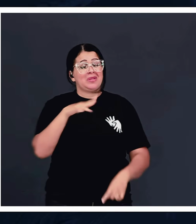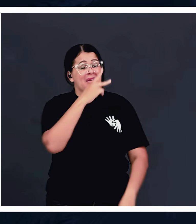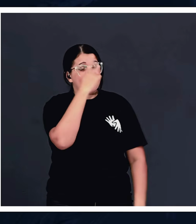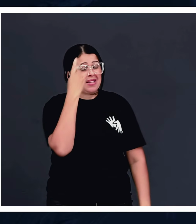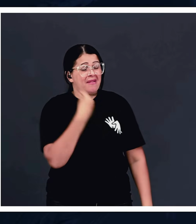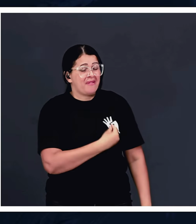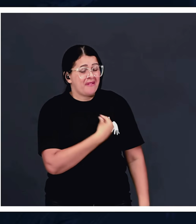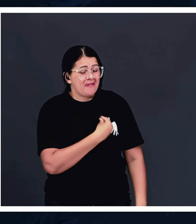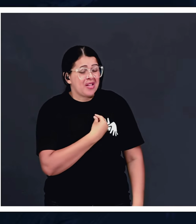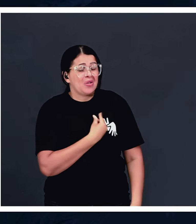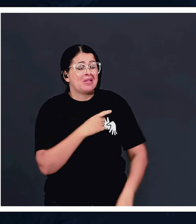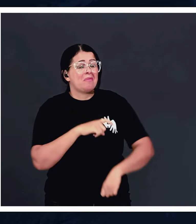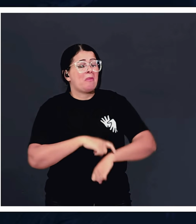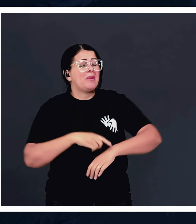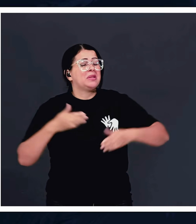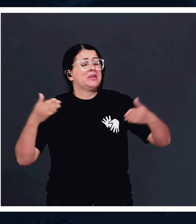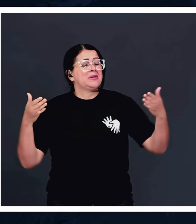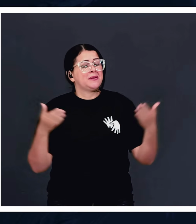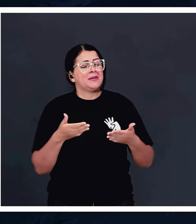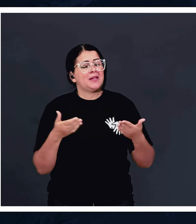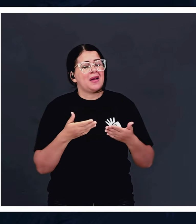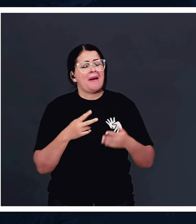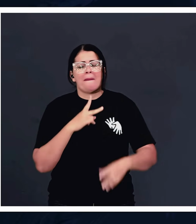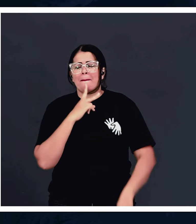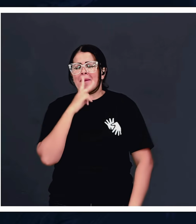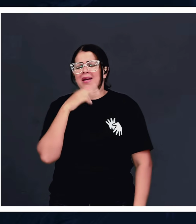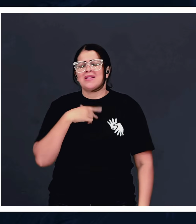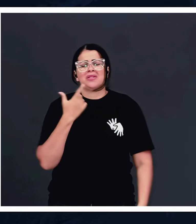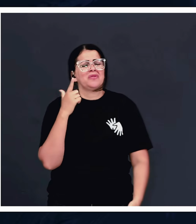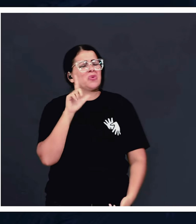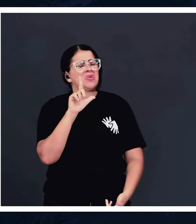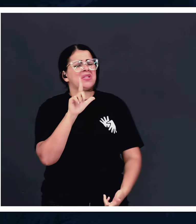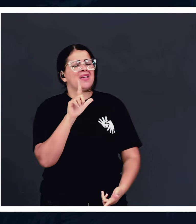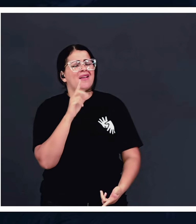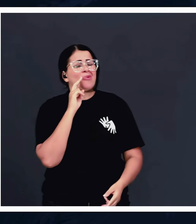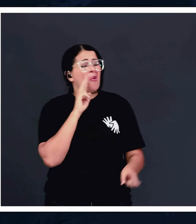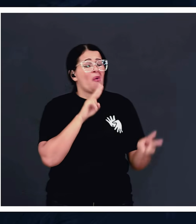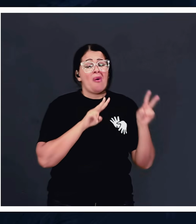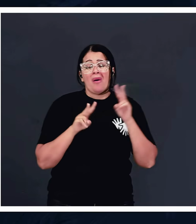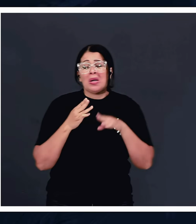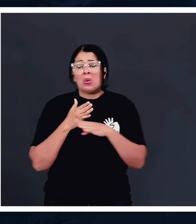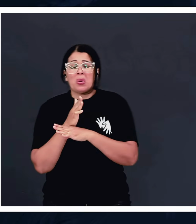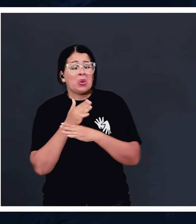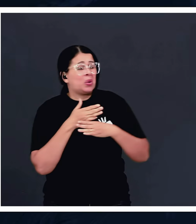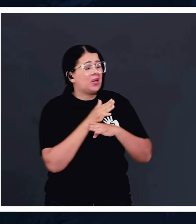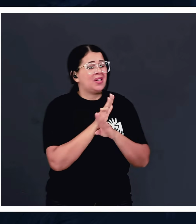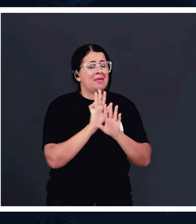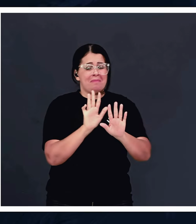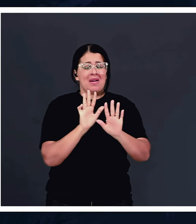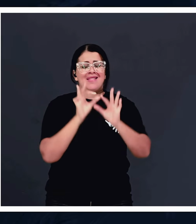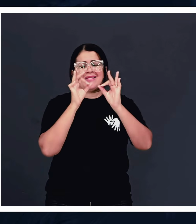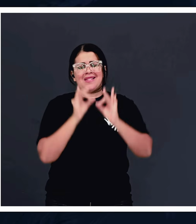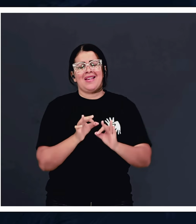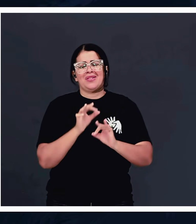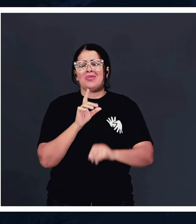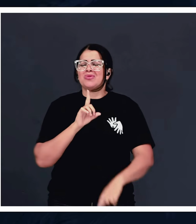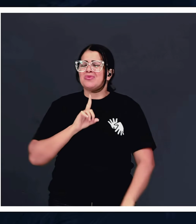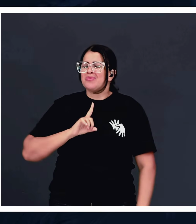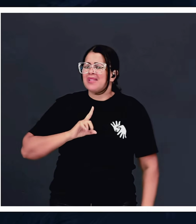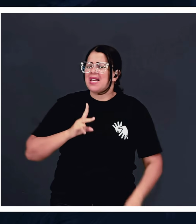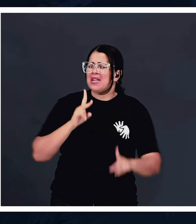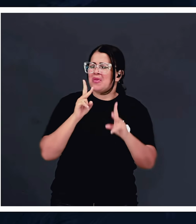estão vivendo esse momento agora. Parece que não vão conseguir, não ver uma saída. Mas certamente, Pai, assim